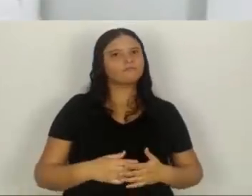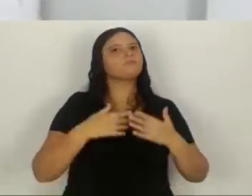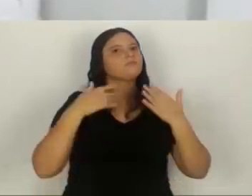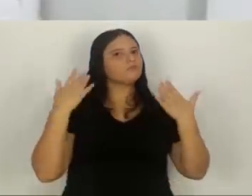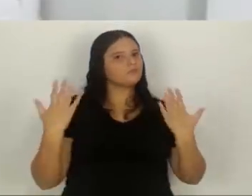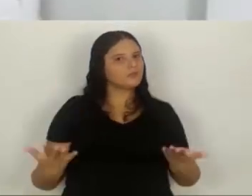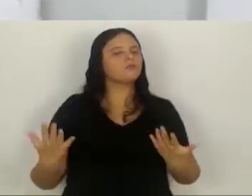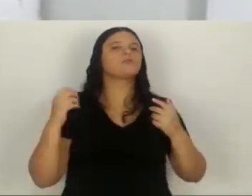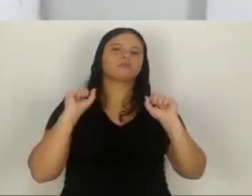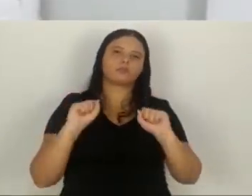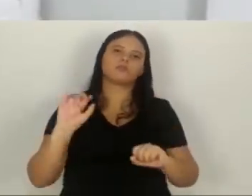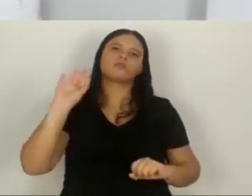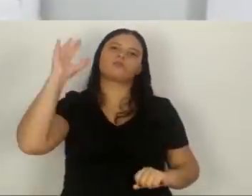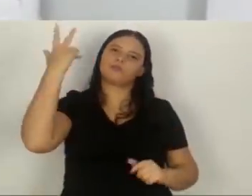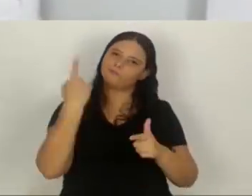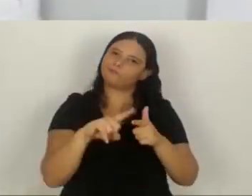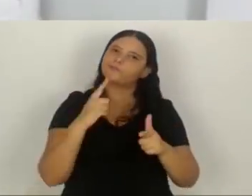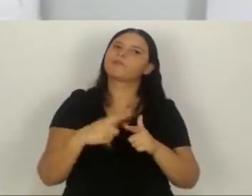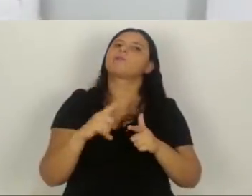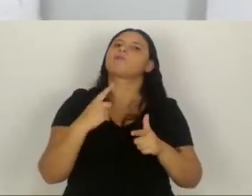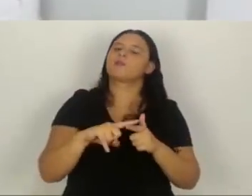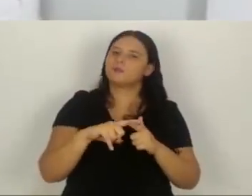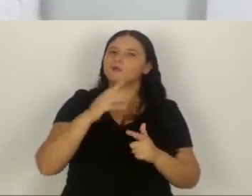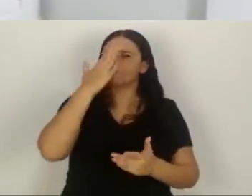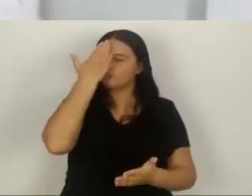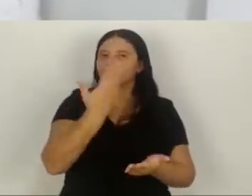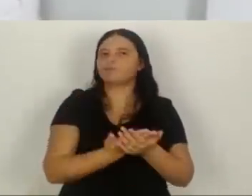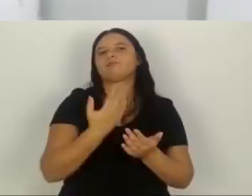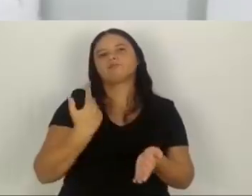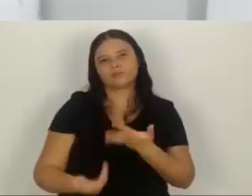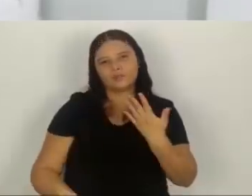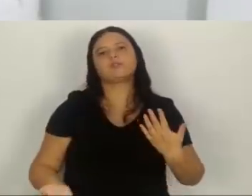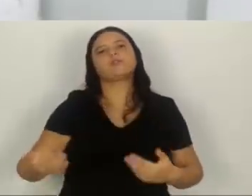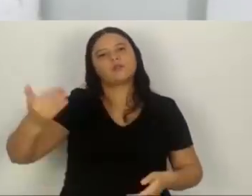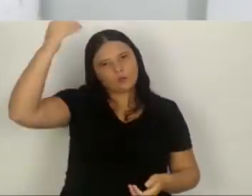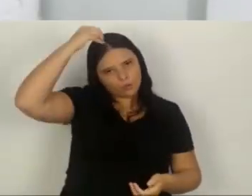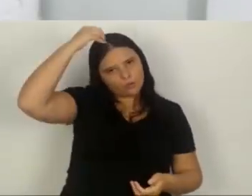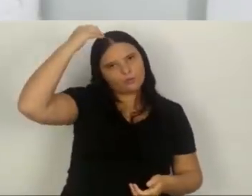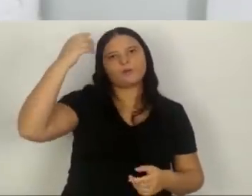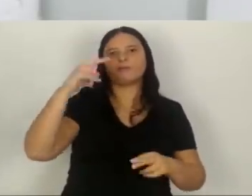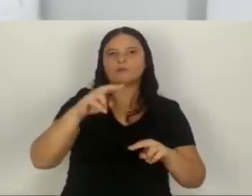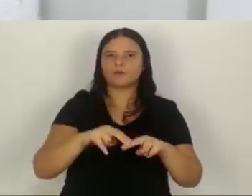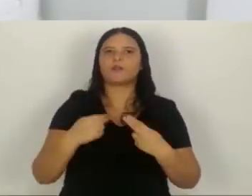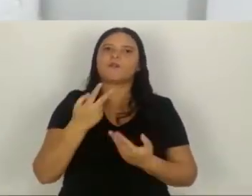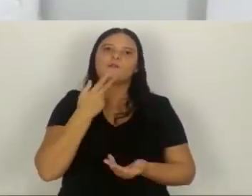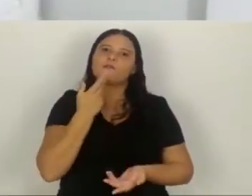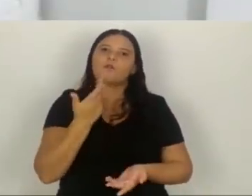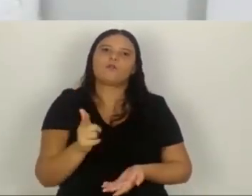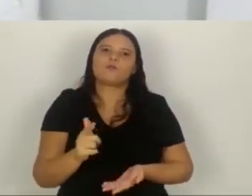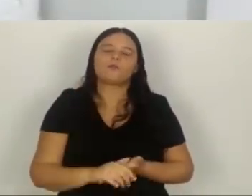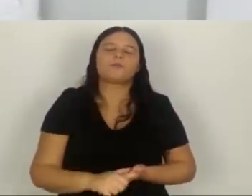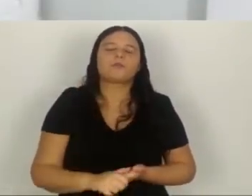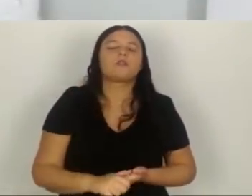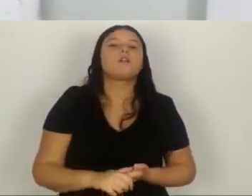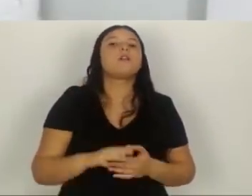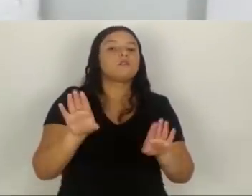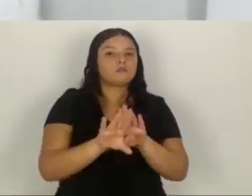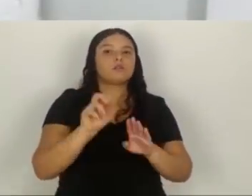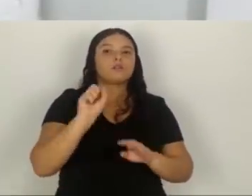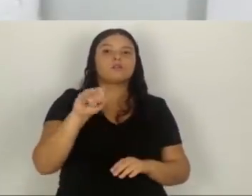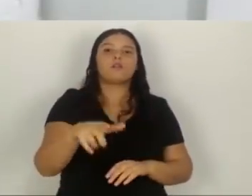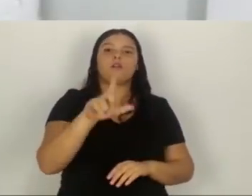que ocasiona um dano você não contar. O parceiro culpa, sim, o outro por não ter contado. E quanto antes